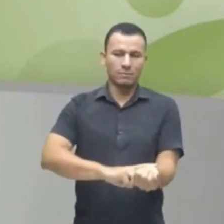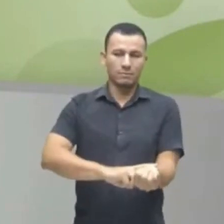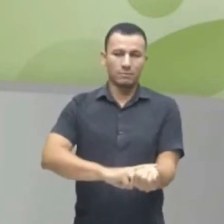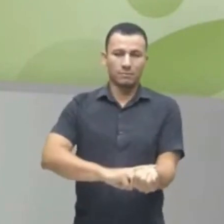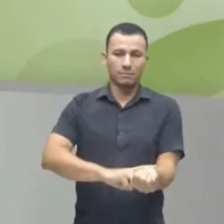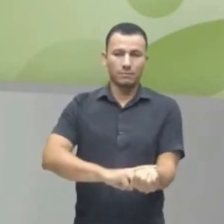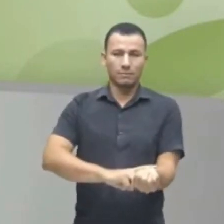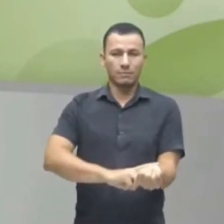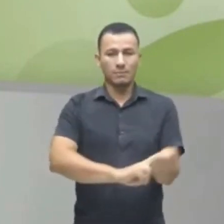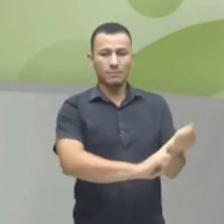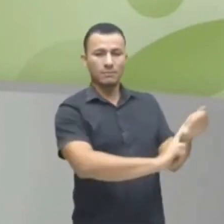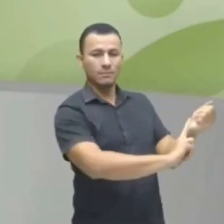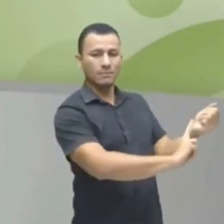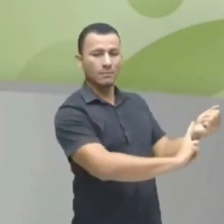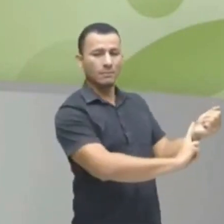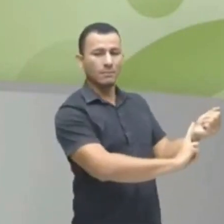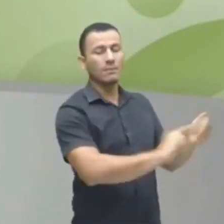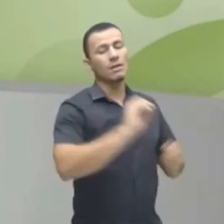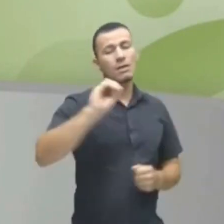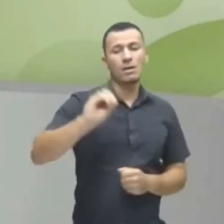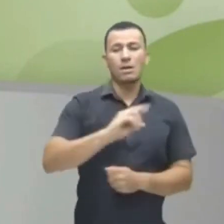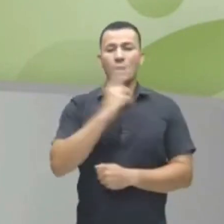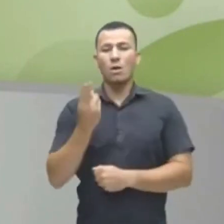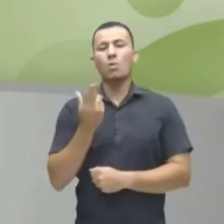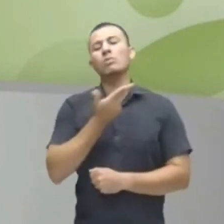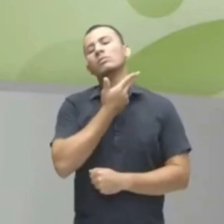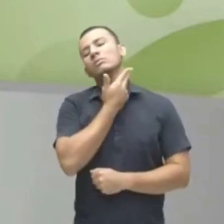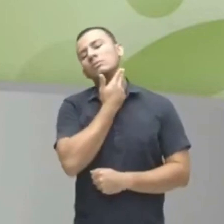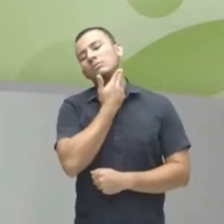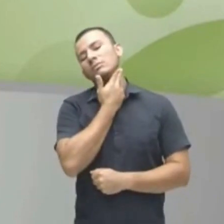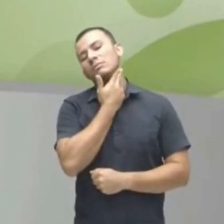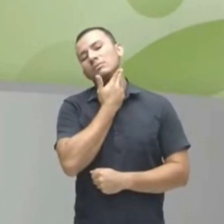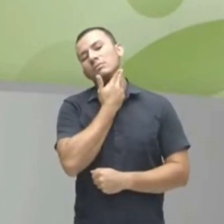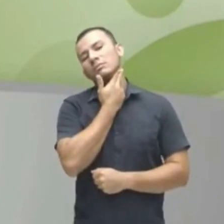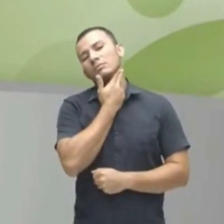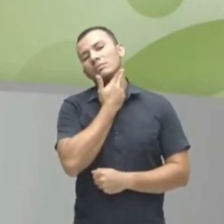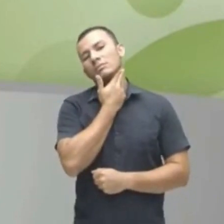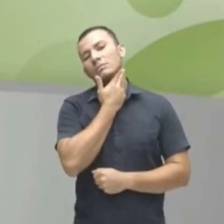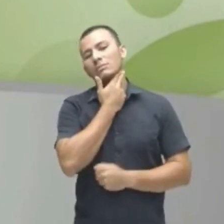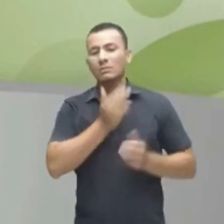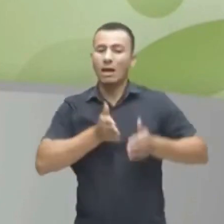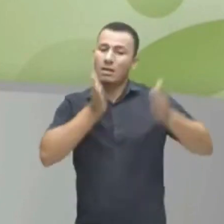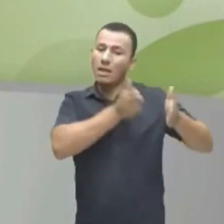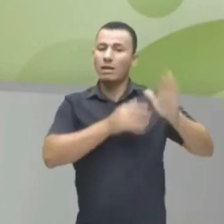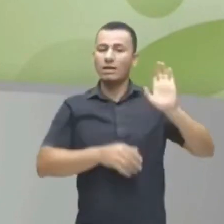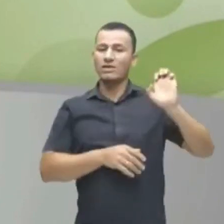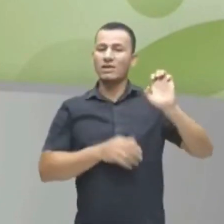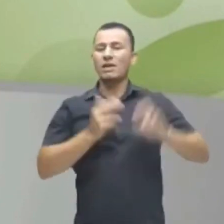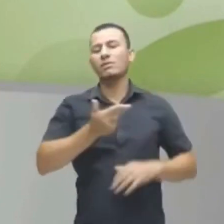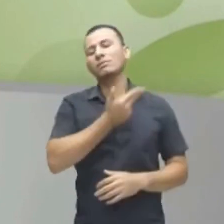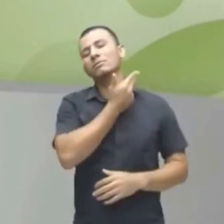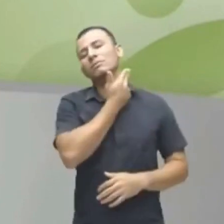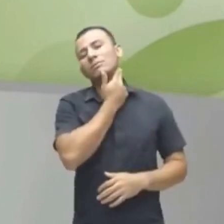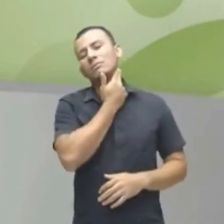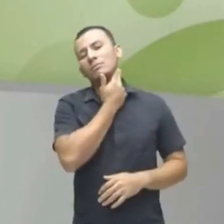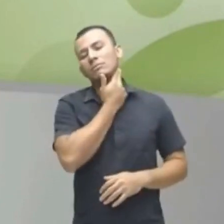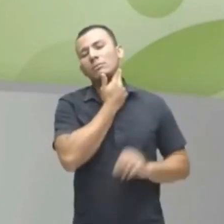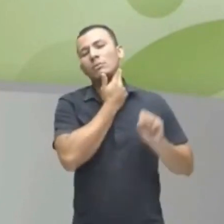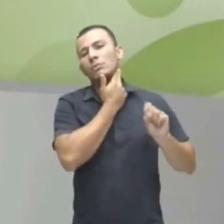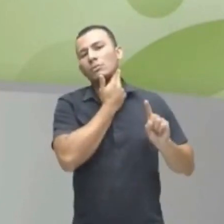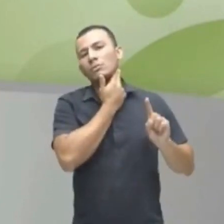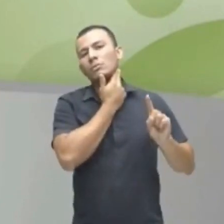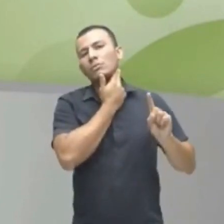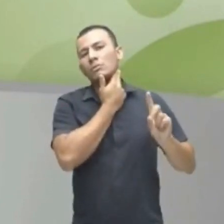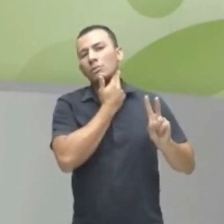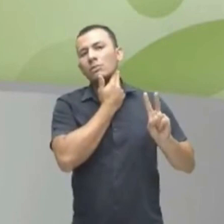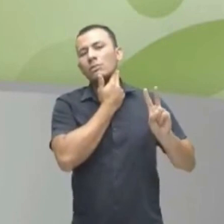2 dedinhos no pescoço, aqui do lado esquerdo, eu consigo perceber e fazer a contagem desses batimentos cardíacos,